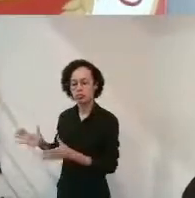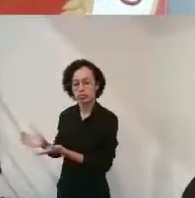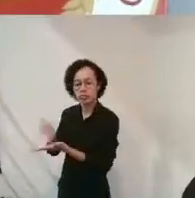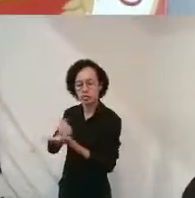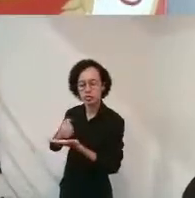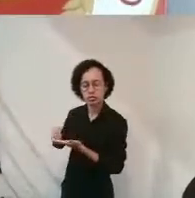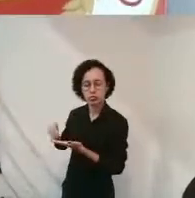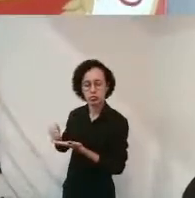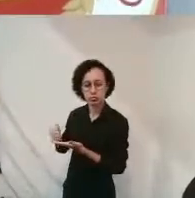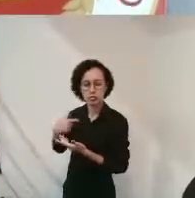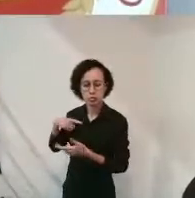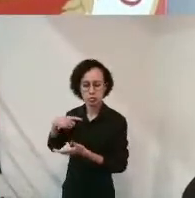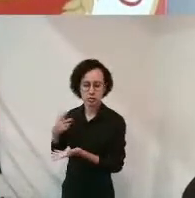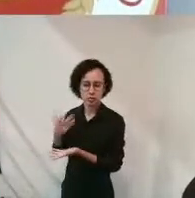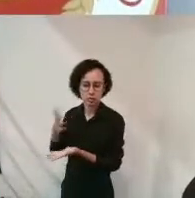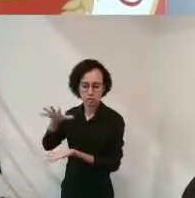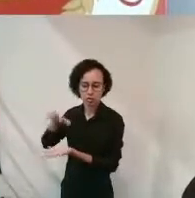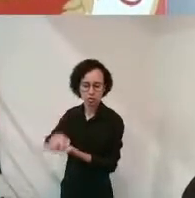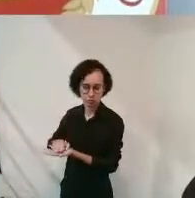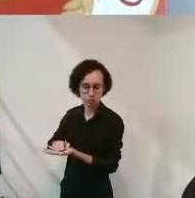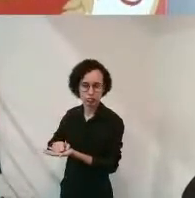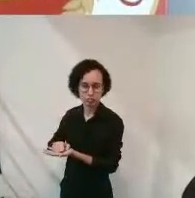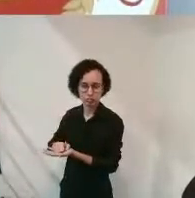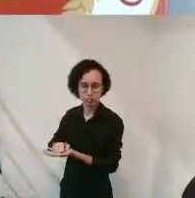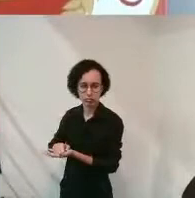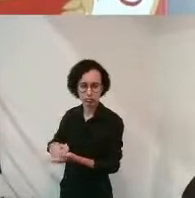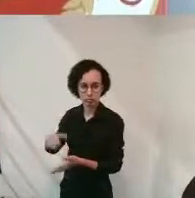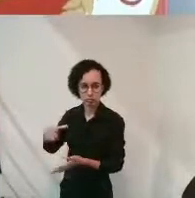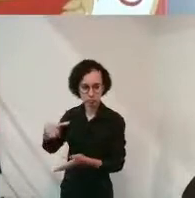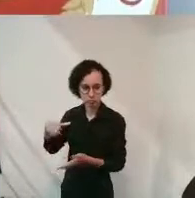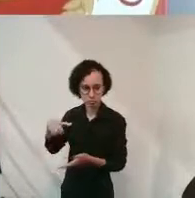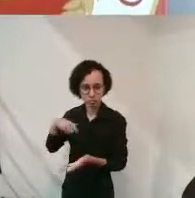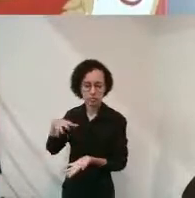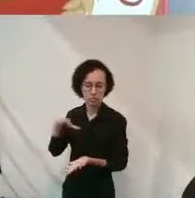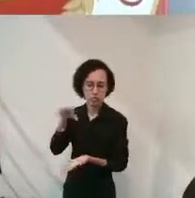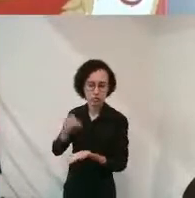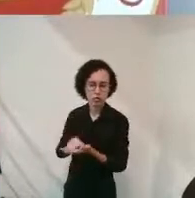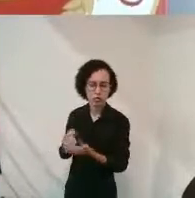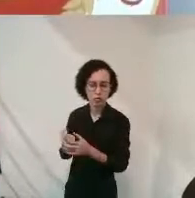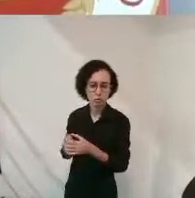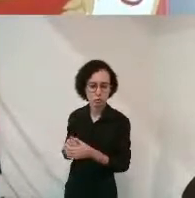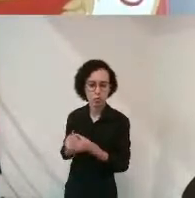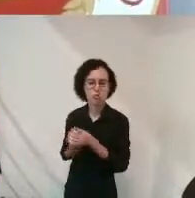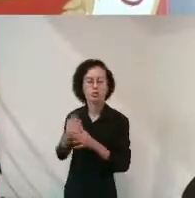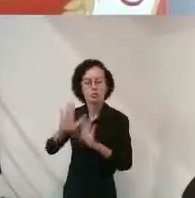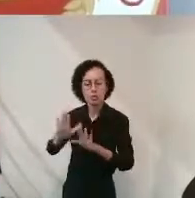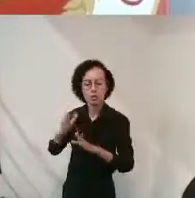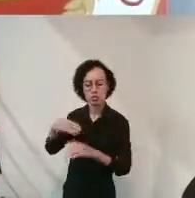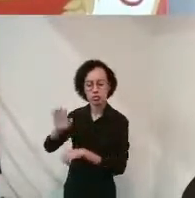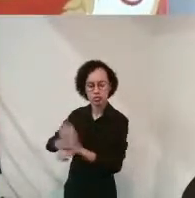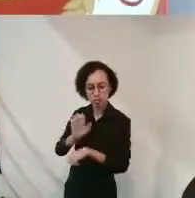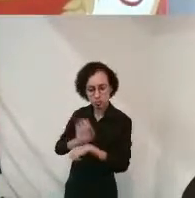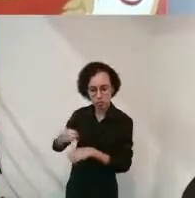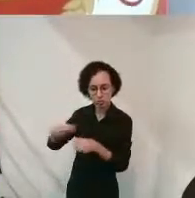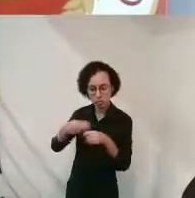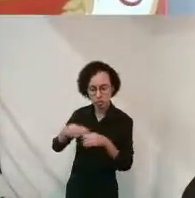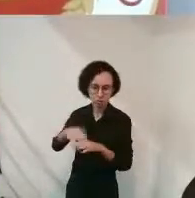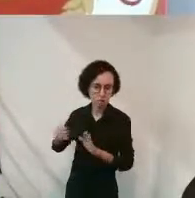um cadastro de catadores. Existe o cadastro único em nível nacional, mas o Estado e o município podem fazer o